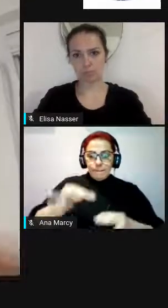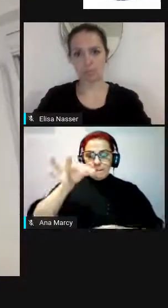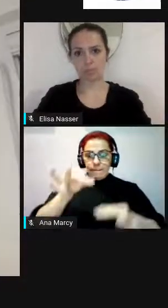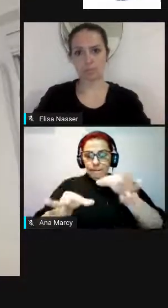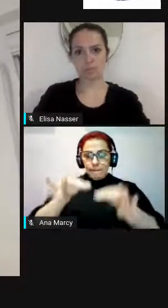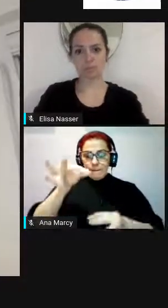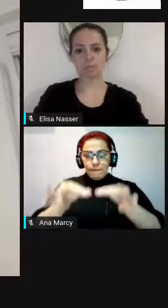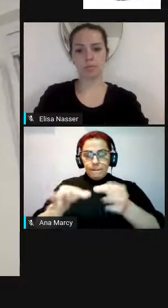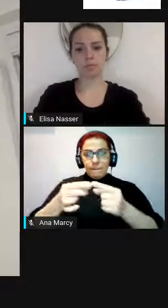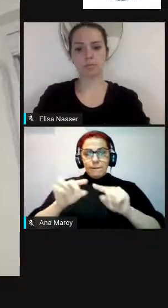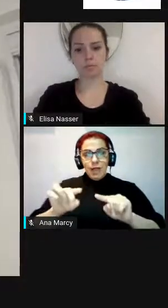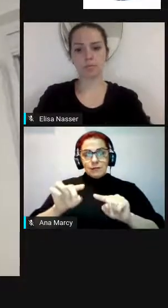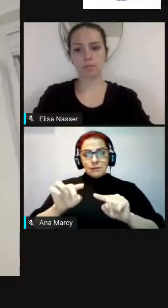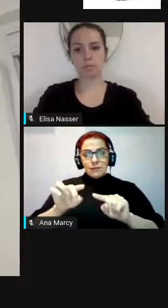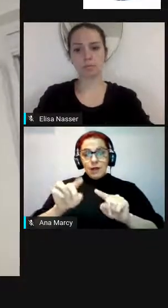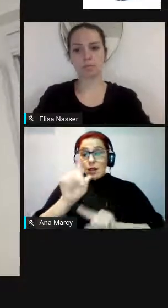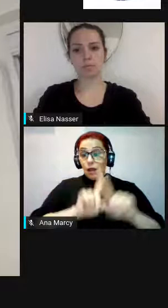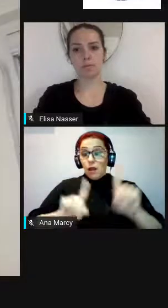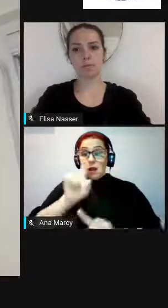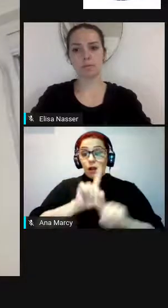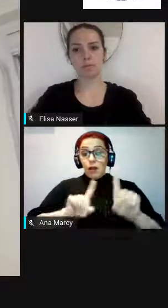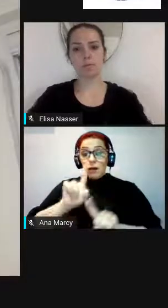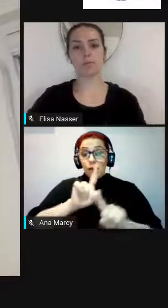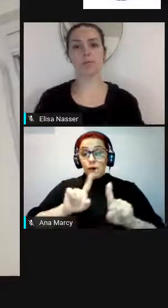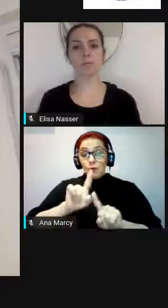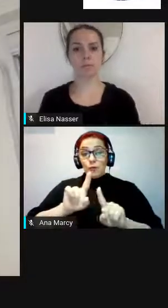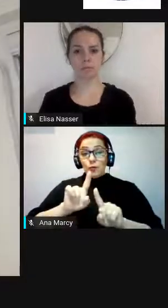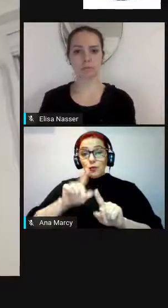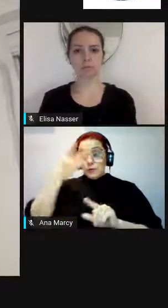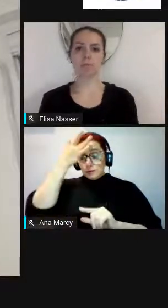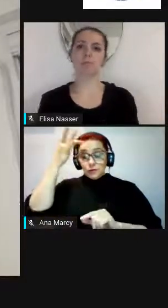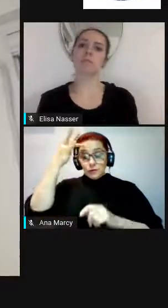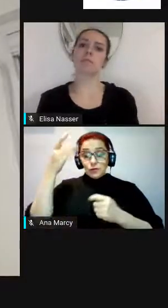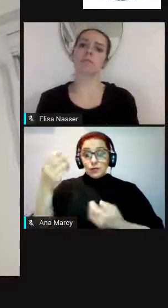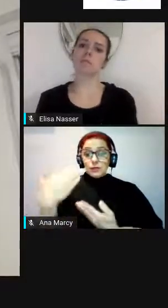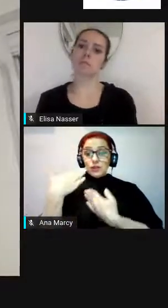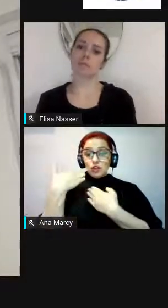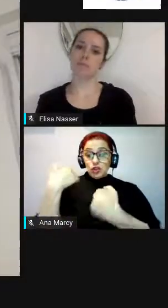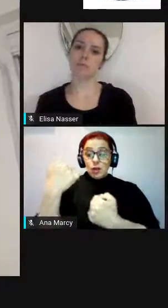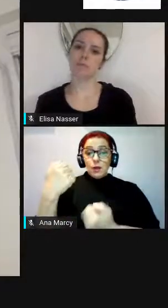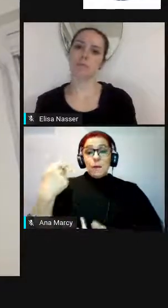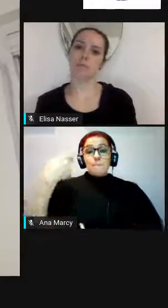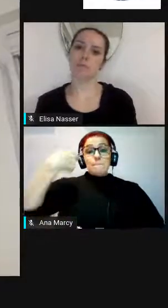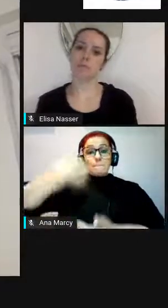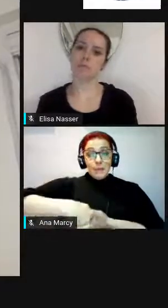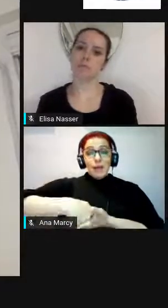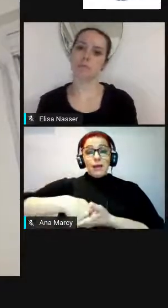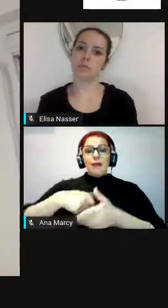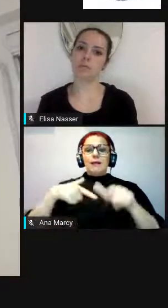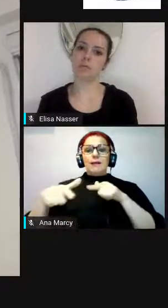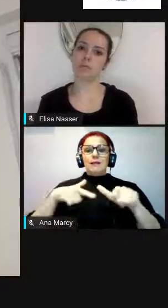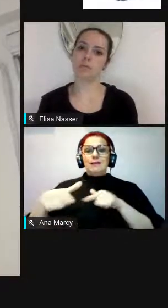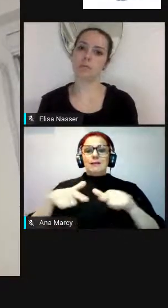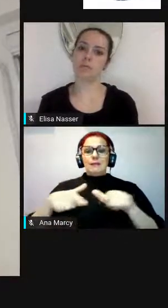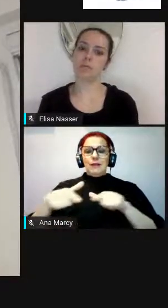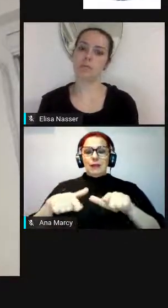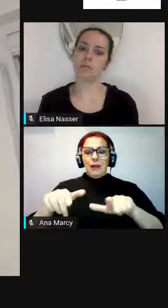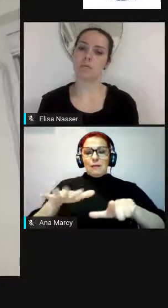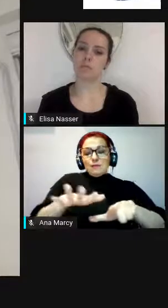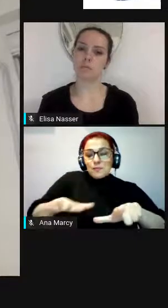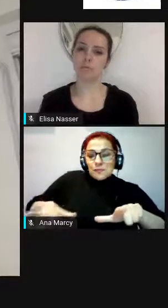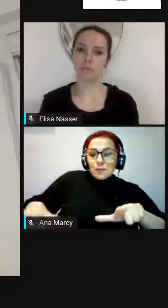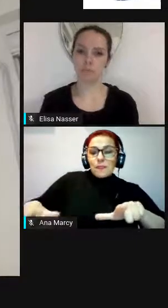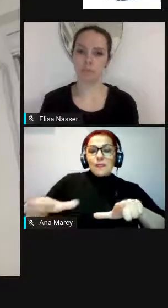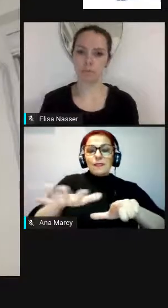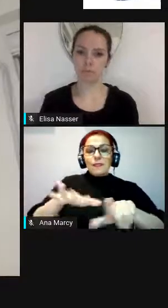a gente não imagina tem gente que pode pagar pelo nosso serviço e isso resolve esse problema da empregabilidade então assim o mercado ele tem um